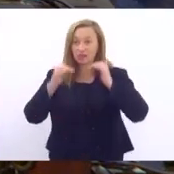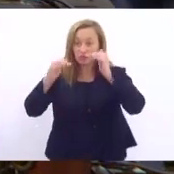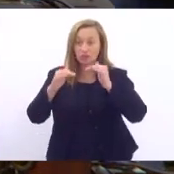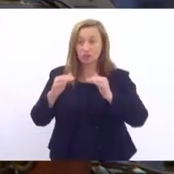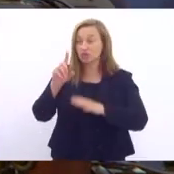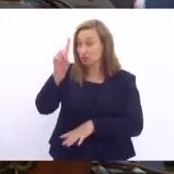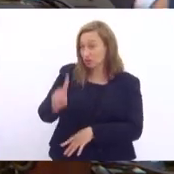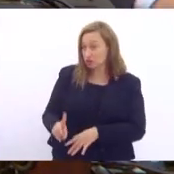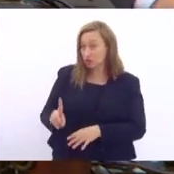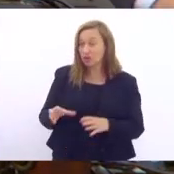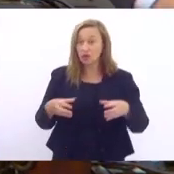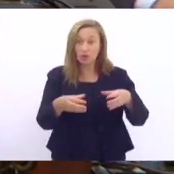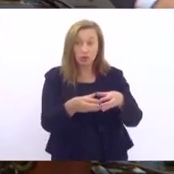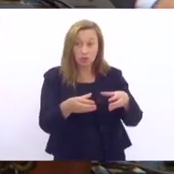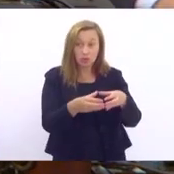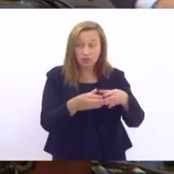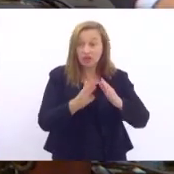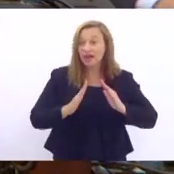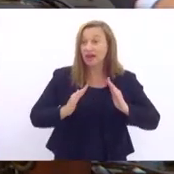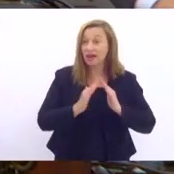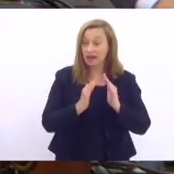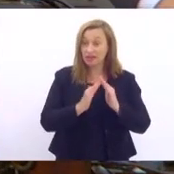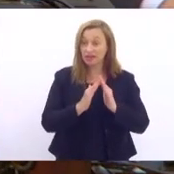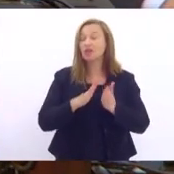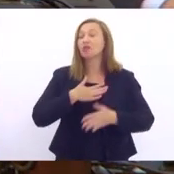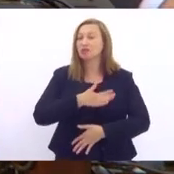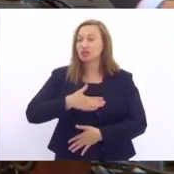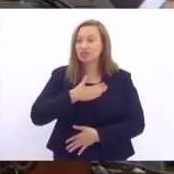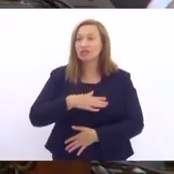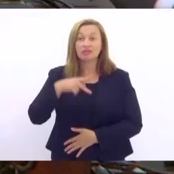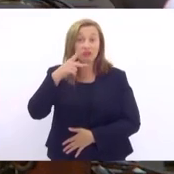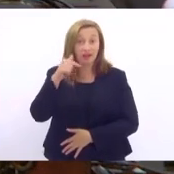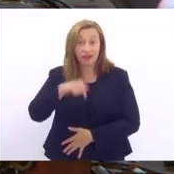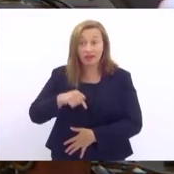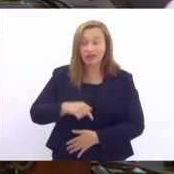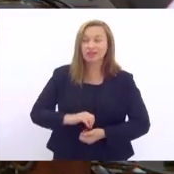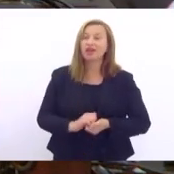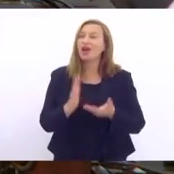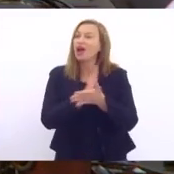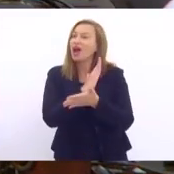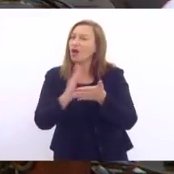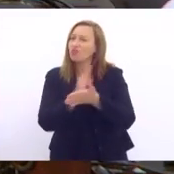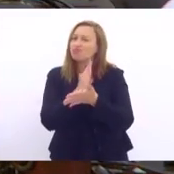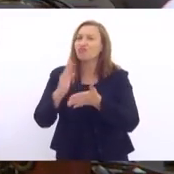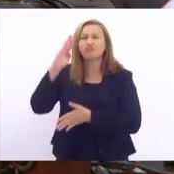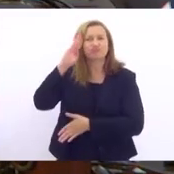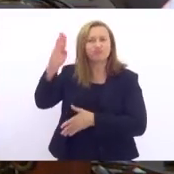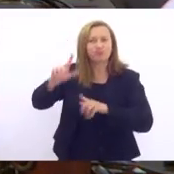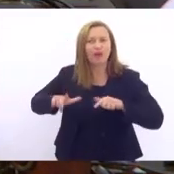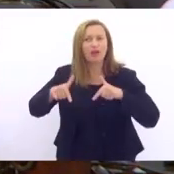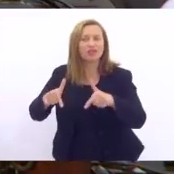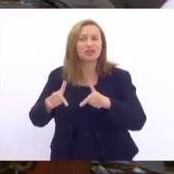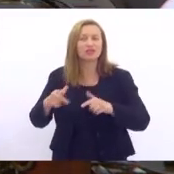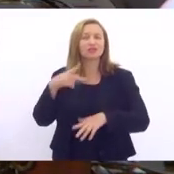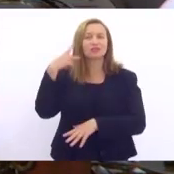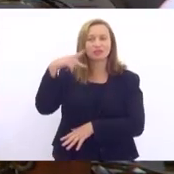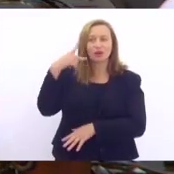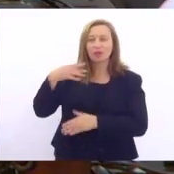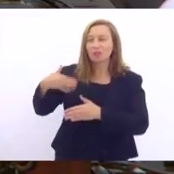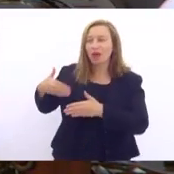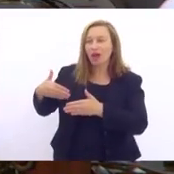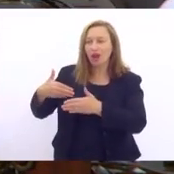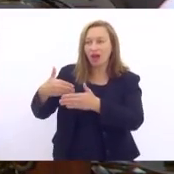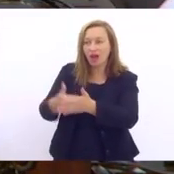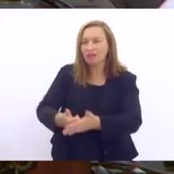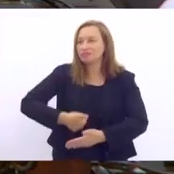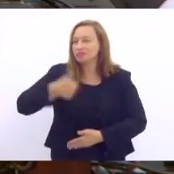Casa, gostaria de destacar aqui algumas das principais ações do nosso Parlamento ao longo do primeiro ano da